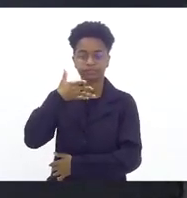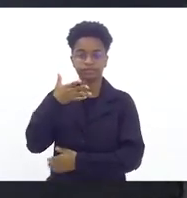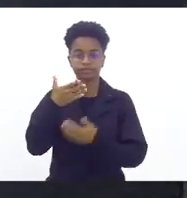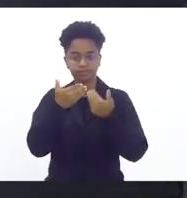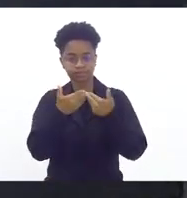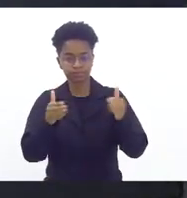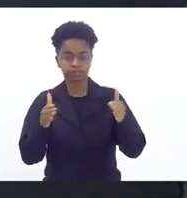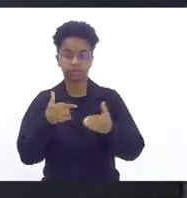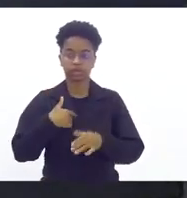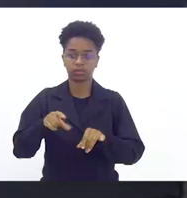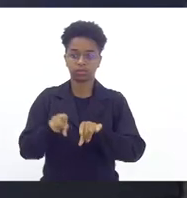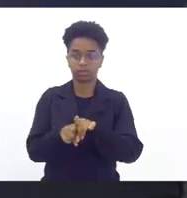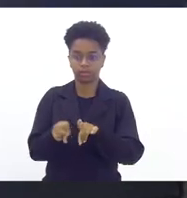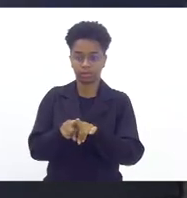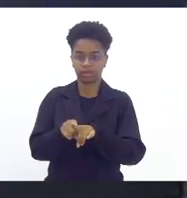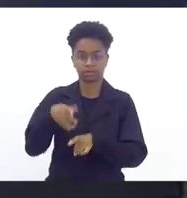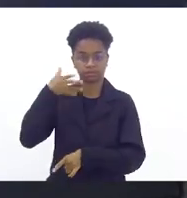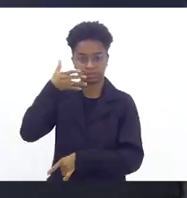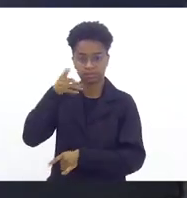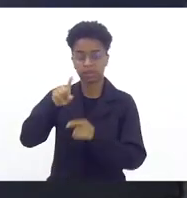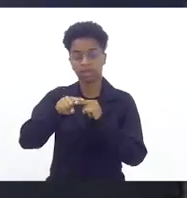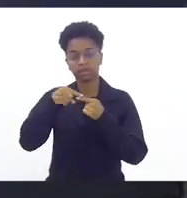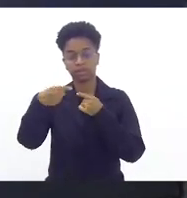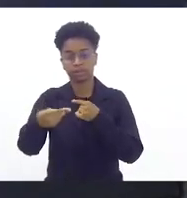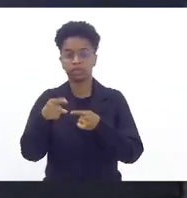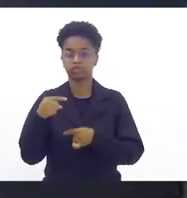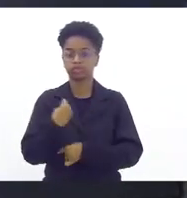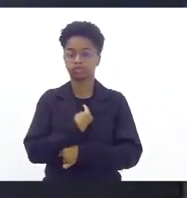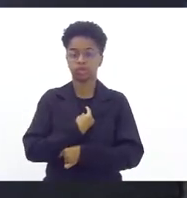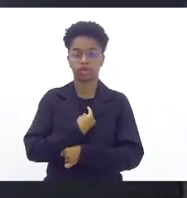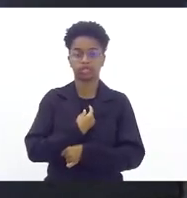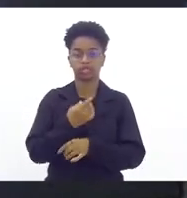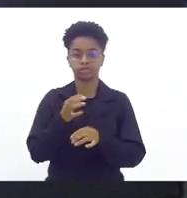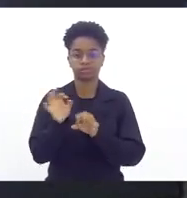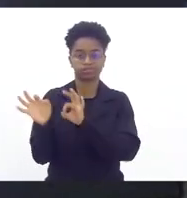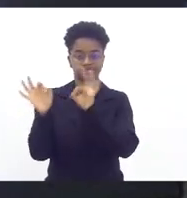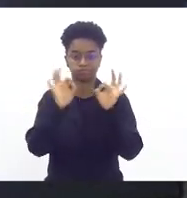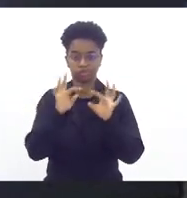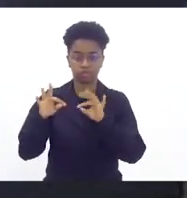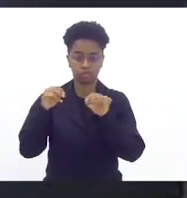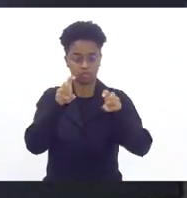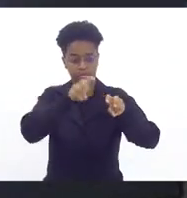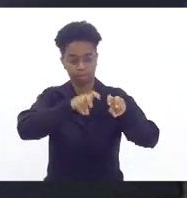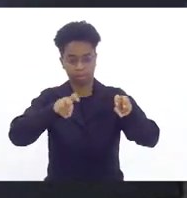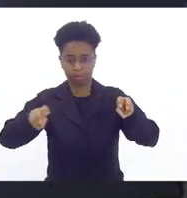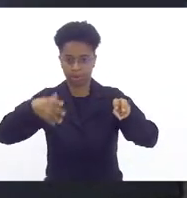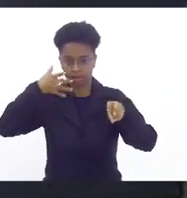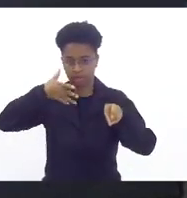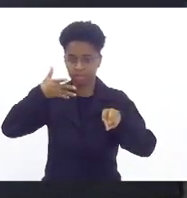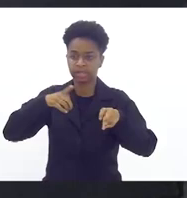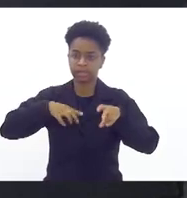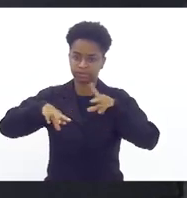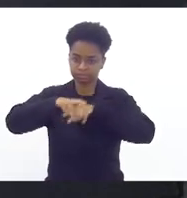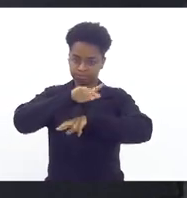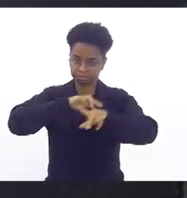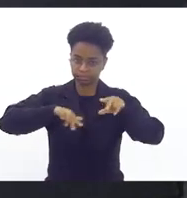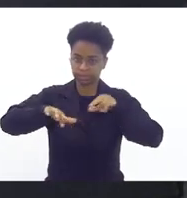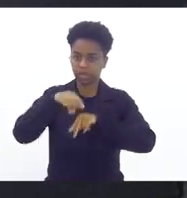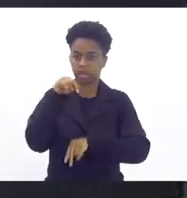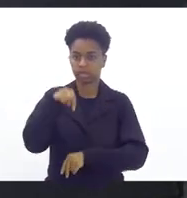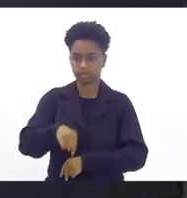fazer a minha intervenção também, e vamos ouvir a todos os componentes dessa mesa, que está bem bonita, bem biodiversa aqui,